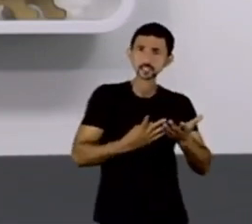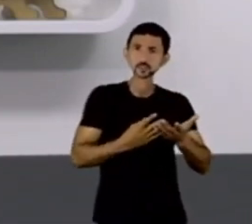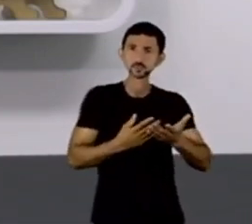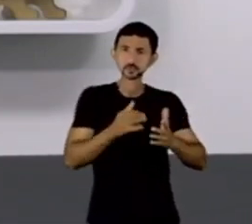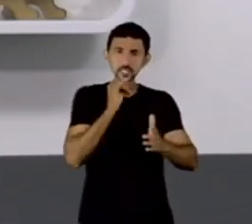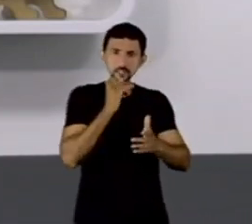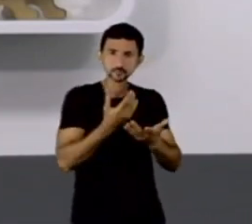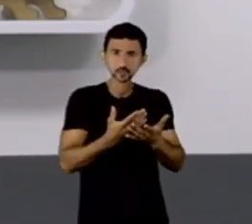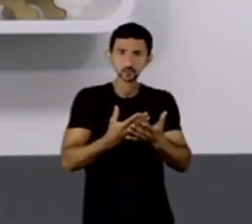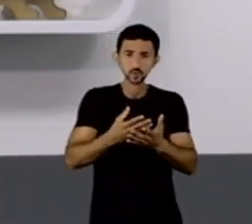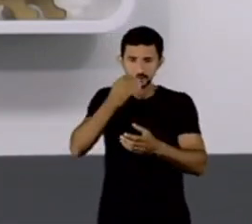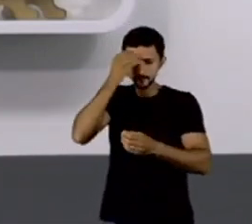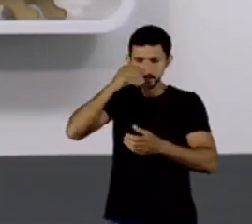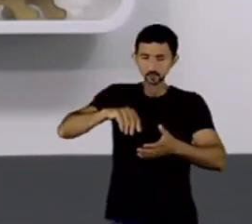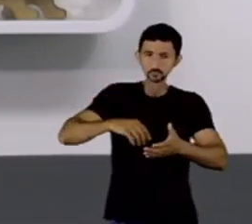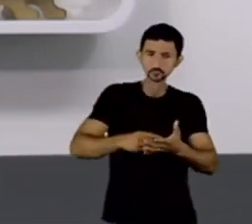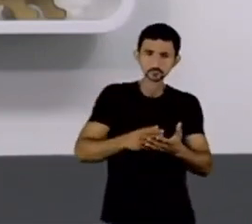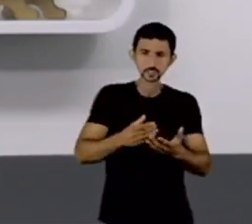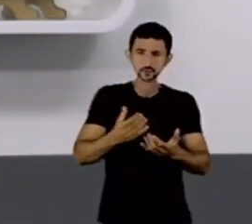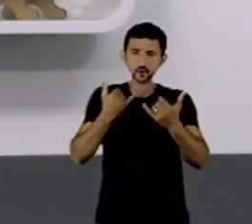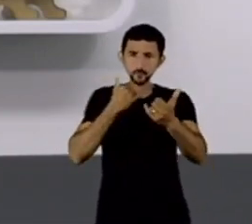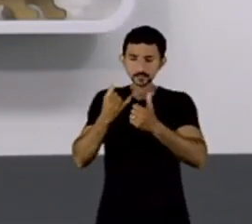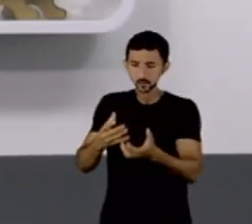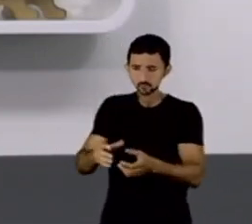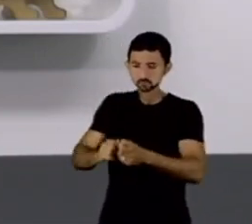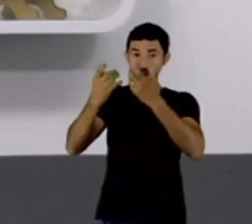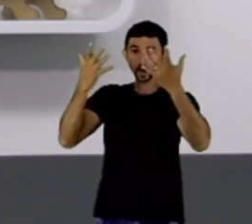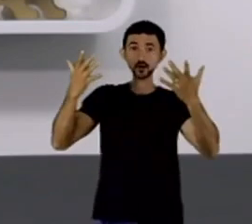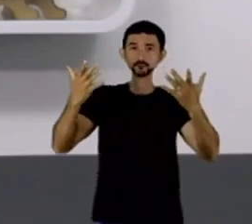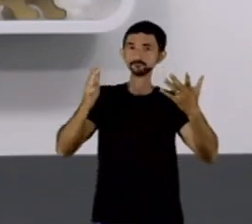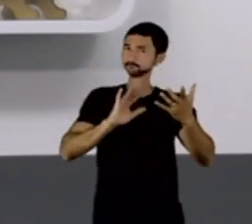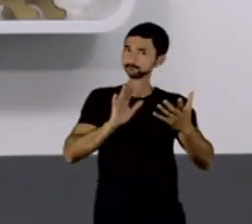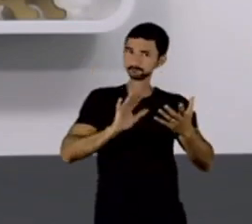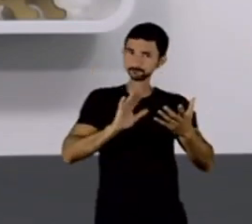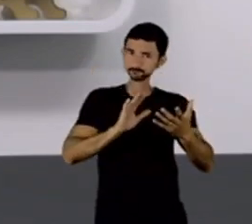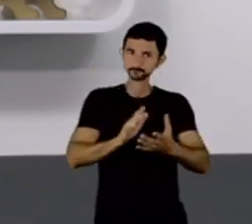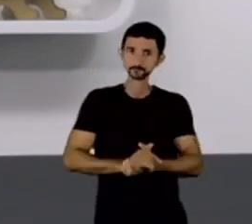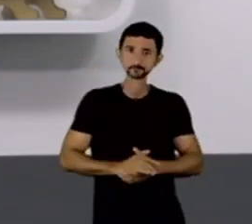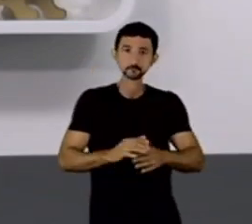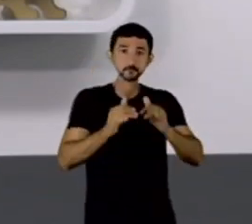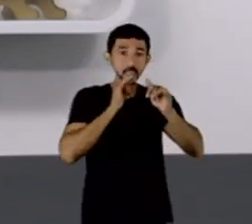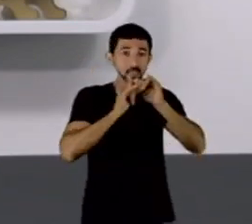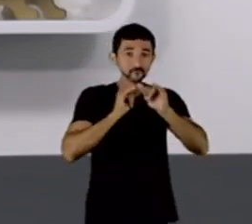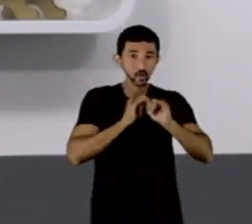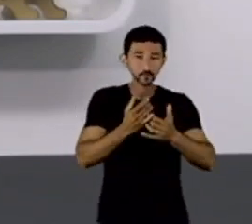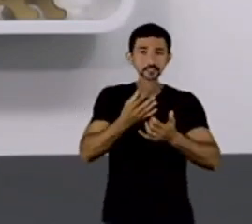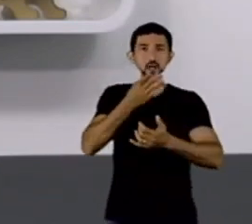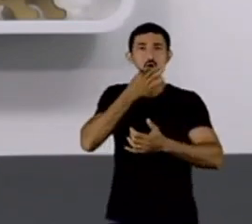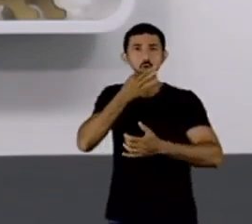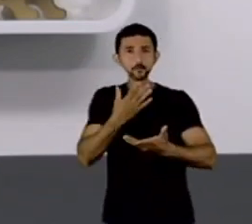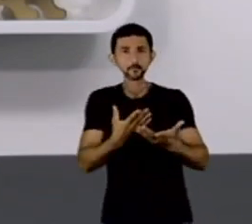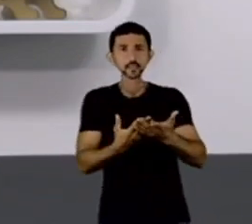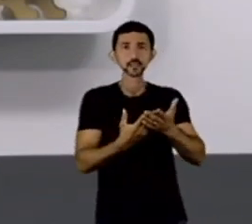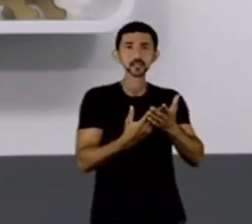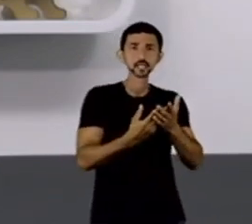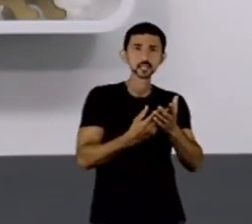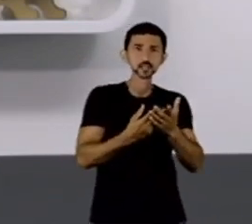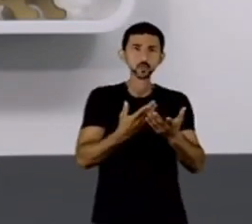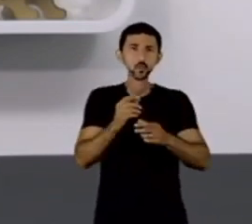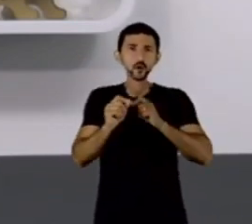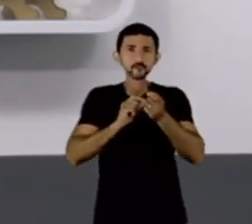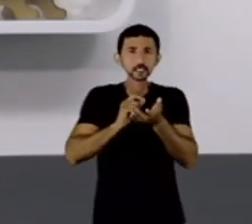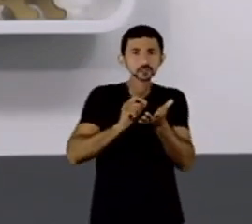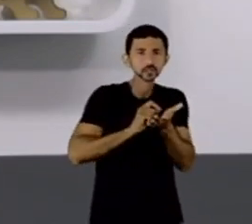não é instantâneo igual miojo, que você faz um estalinho e ela aparece. A informação, o argumento, a sua